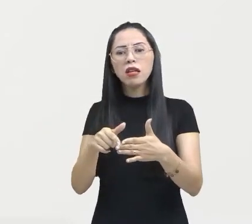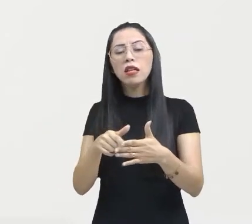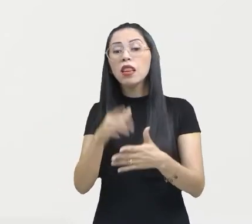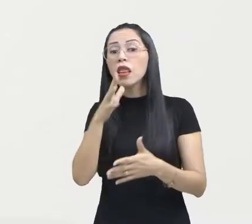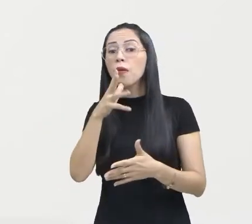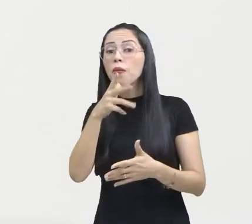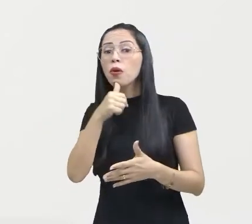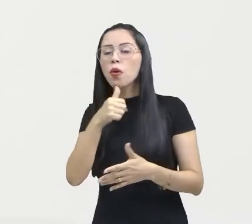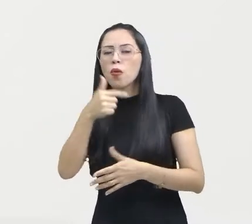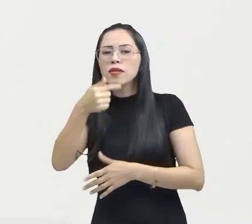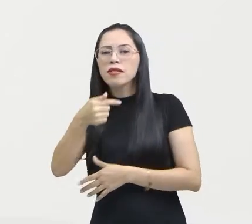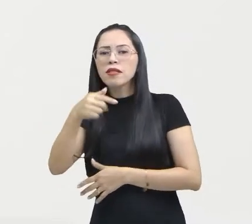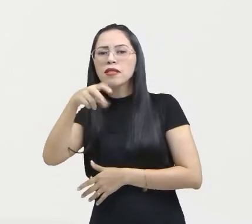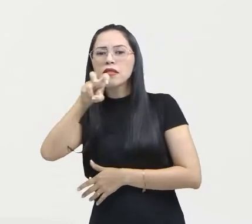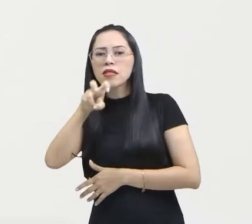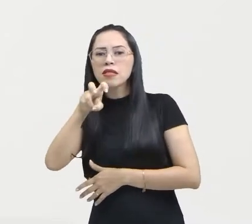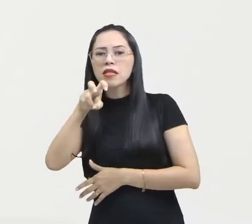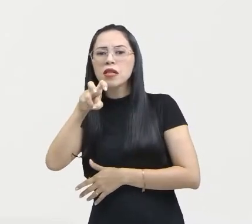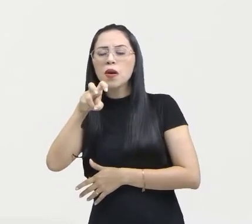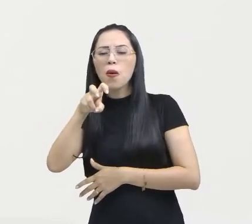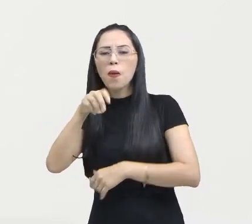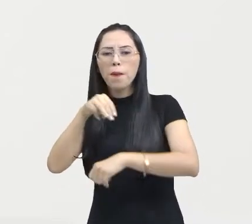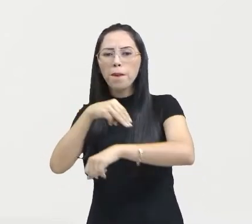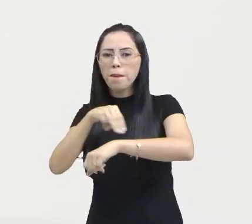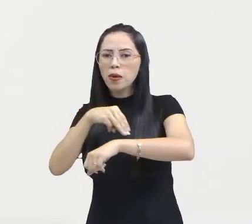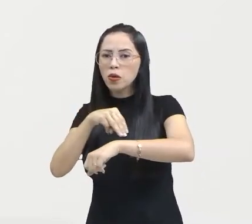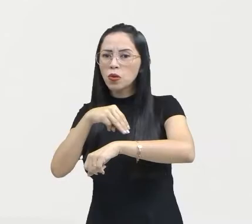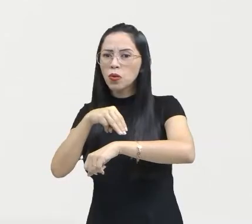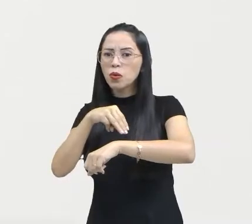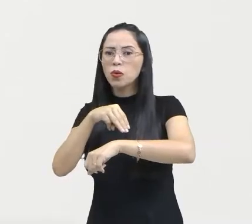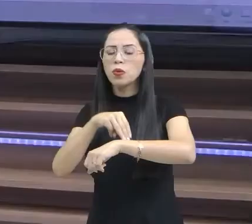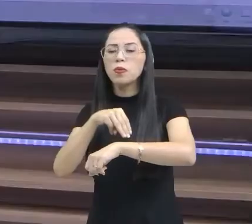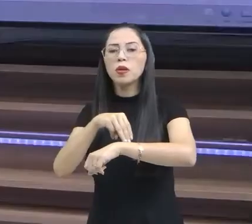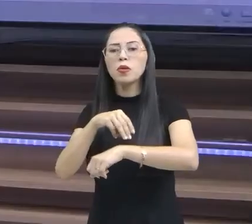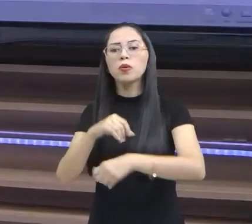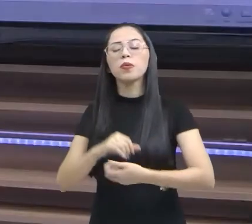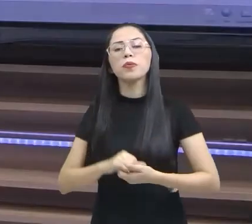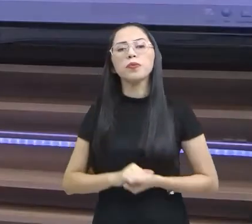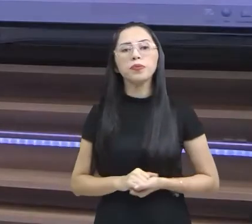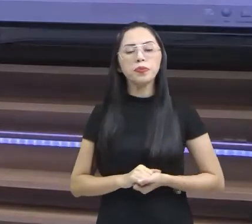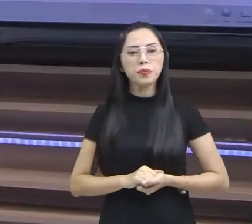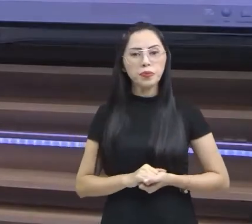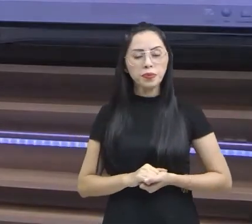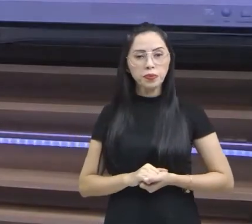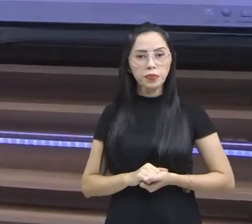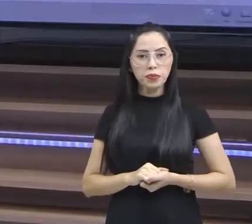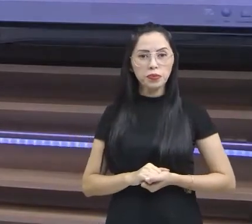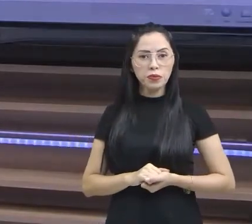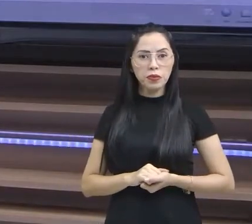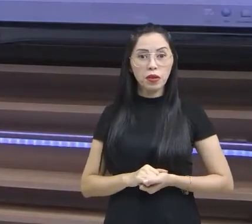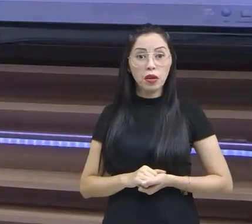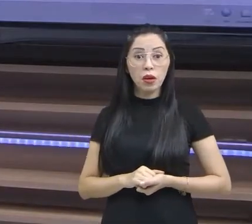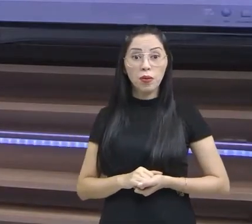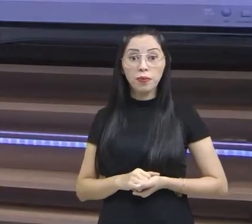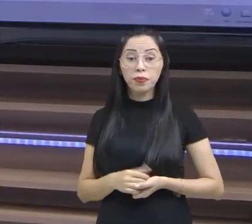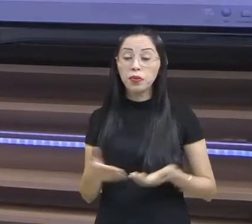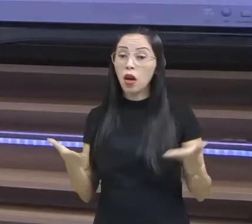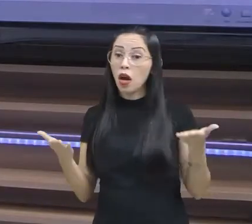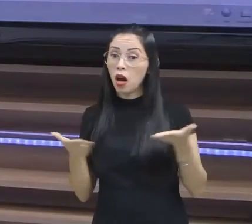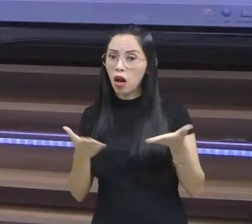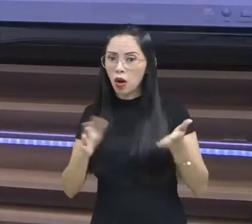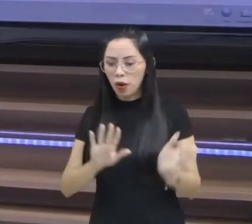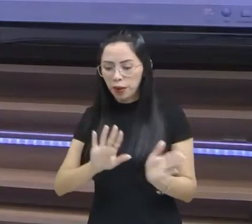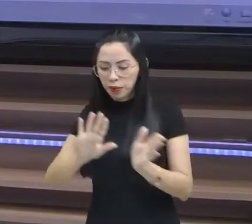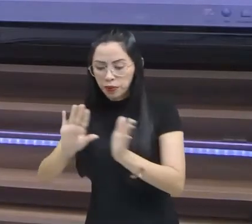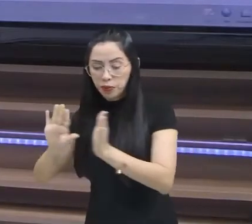75 minutos no total. Aqui comigo. Bom, vamos ao nosso segundo problema, que